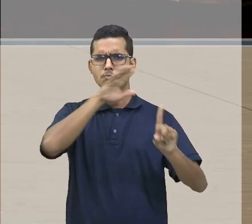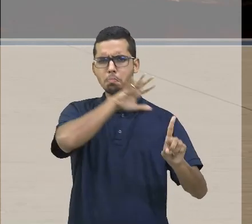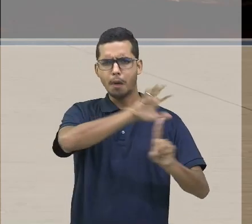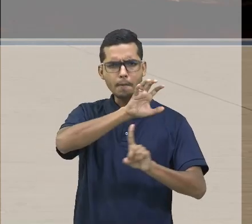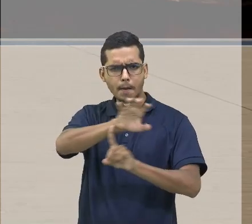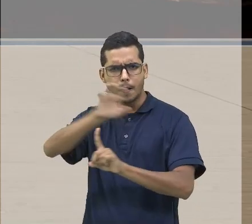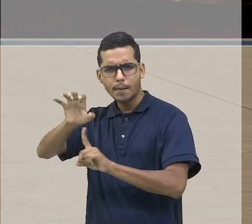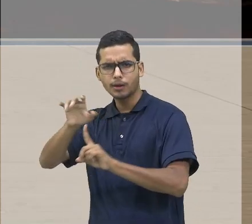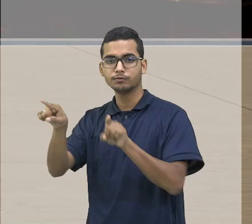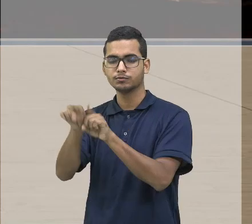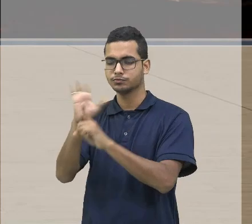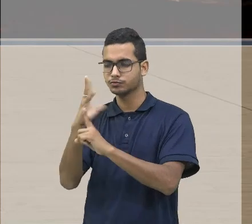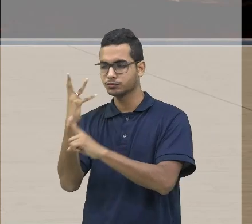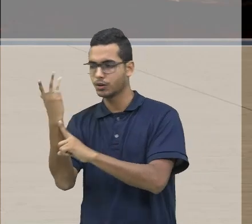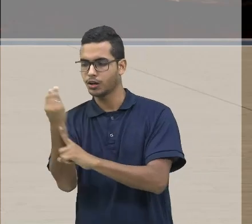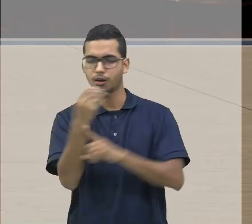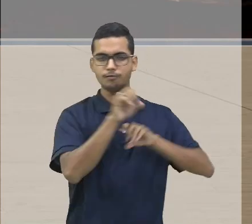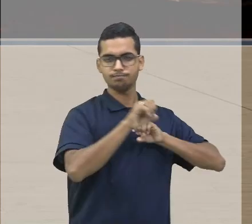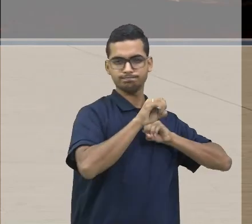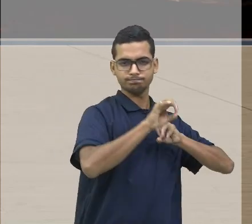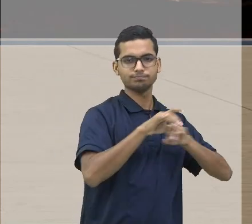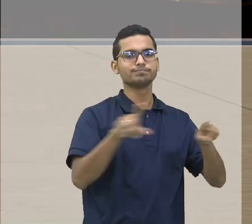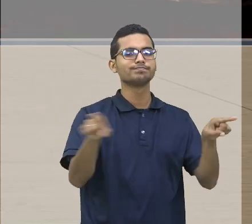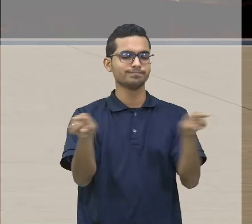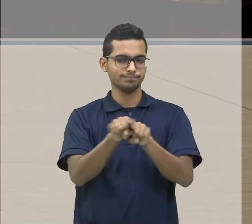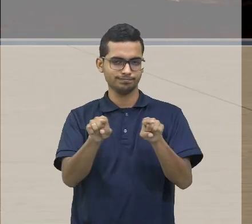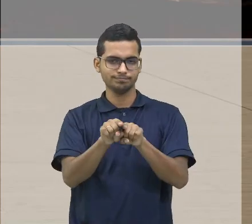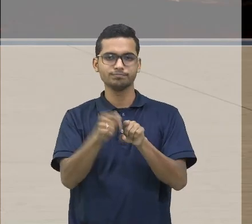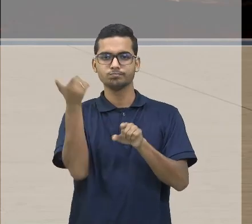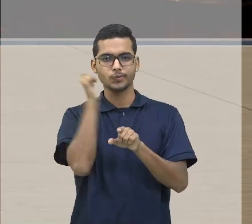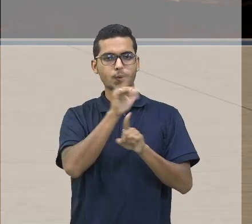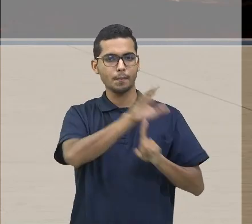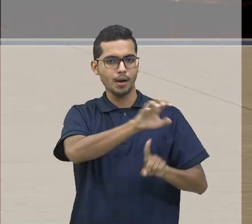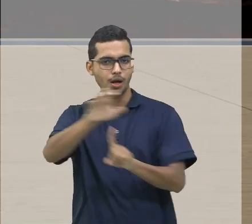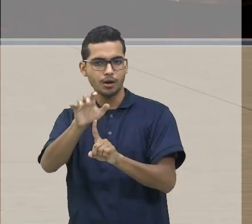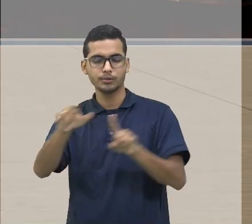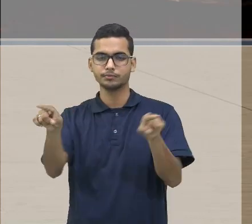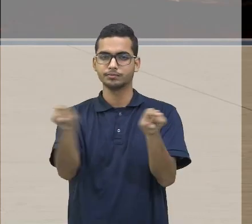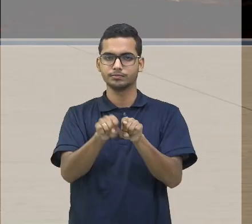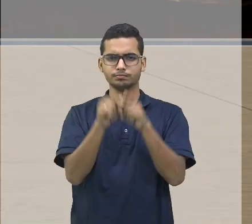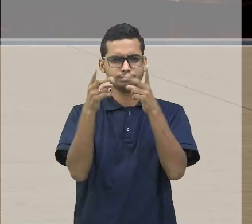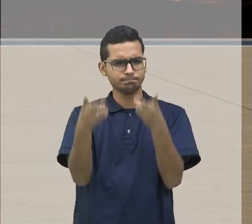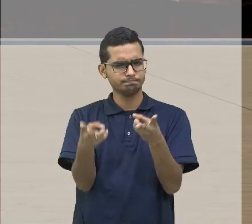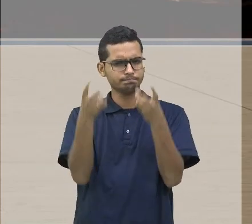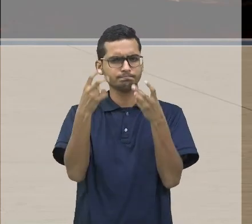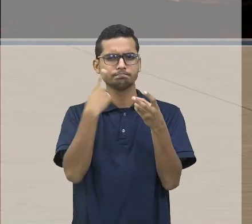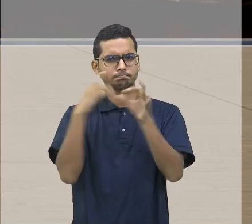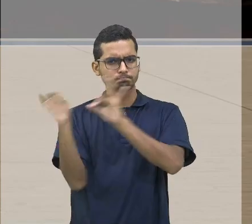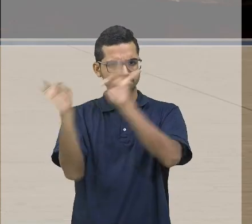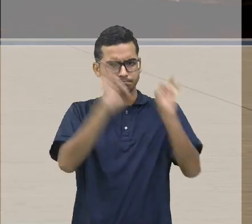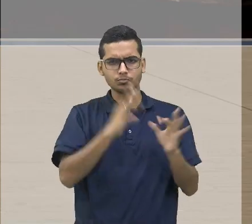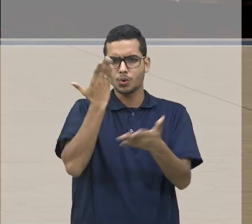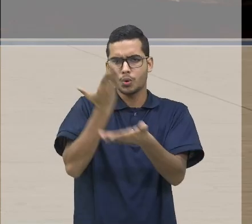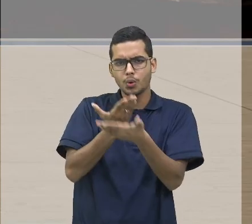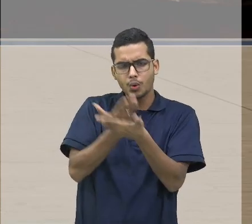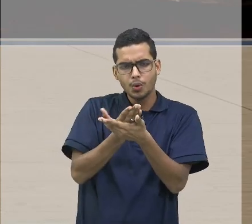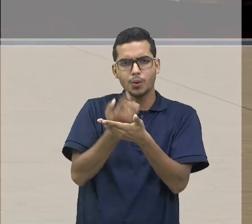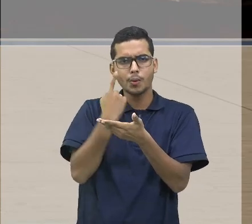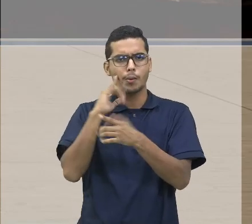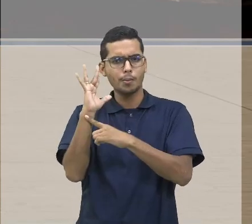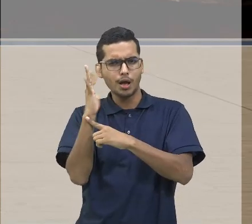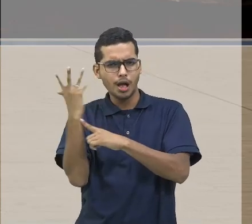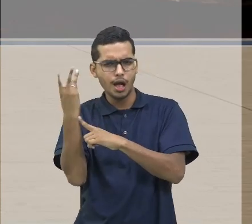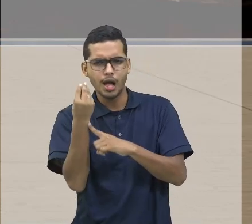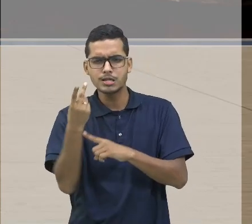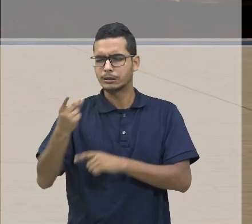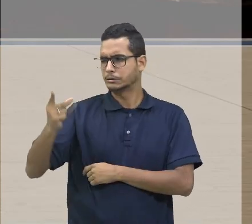a educação também tinham esses tons, tanto que se você pegar, né, alguma arte desse momento, você